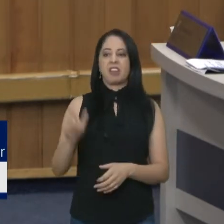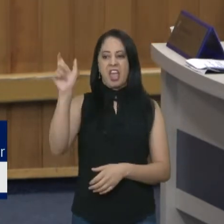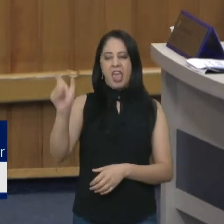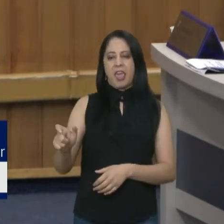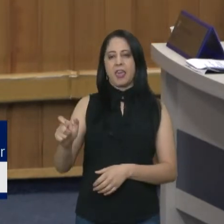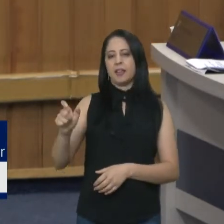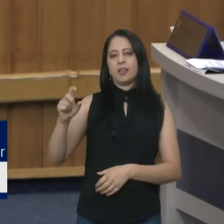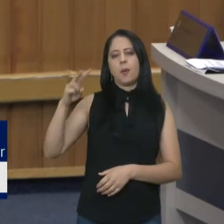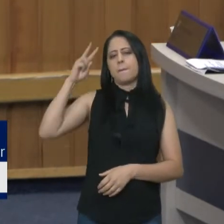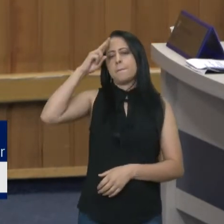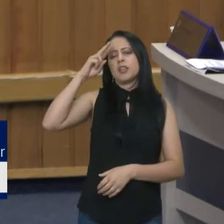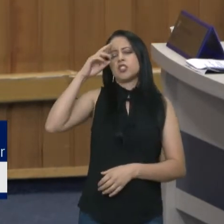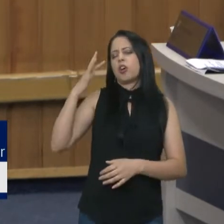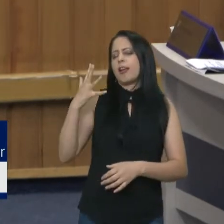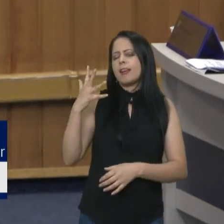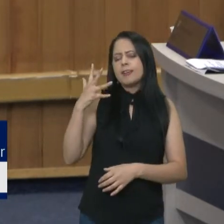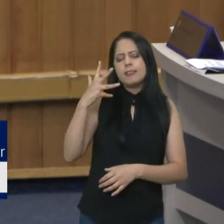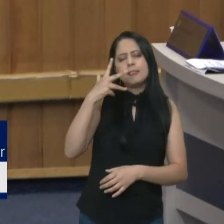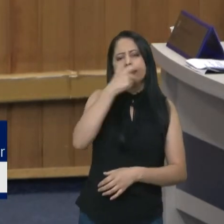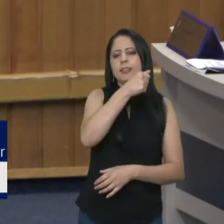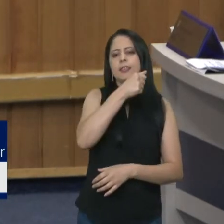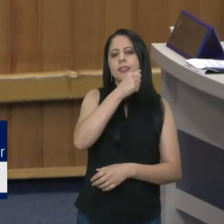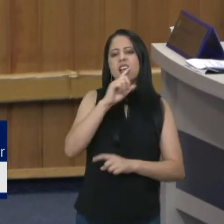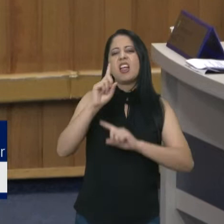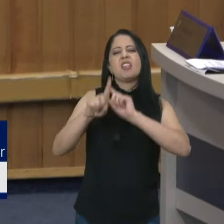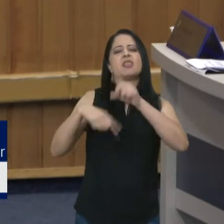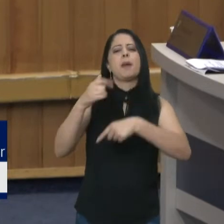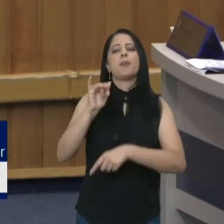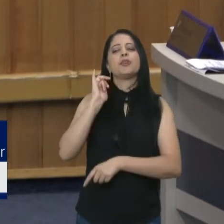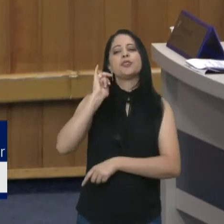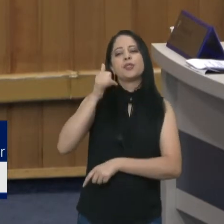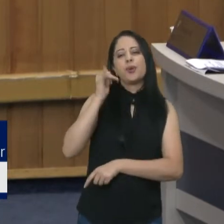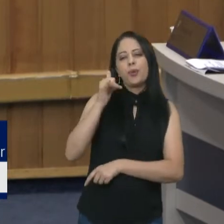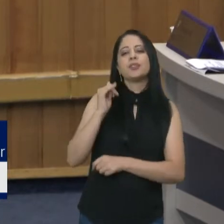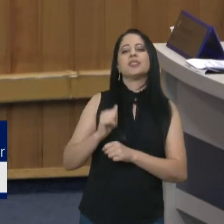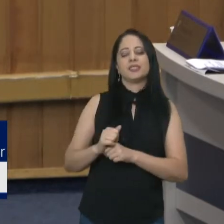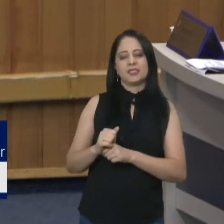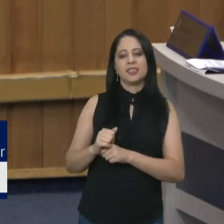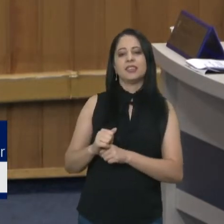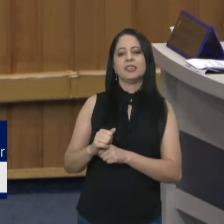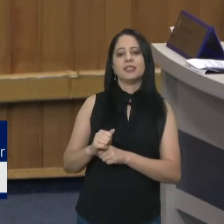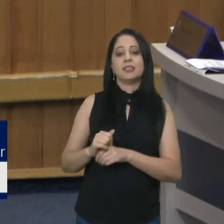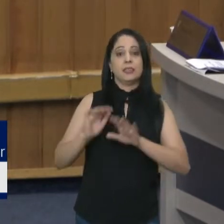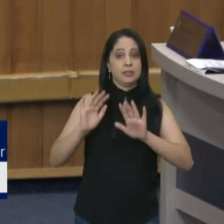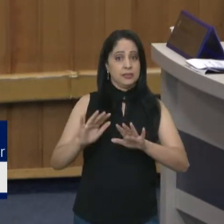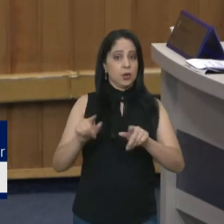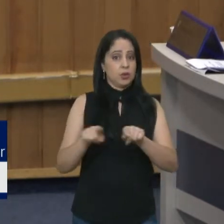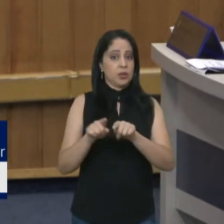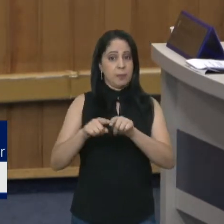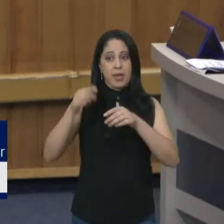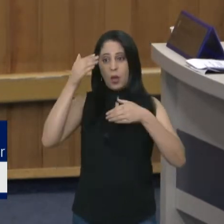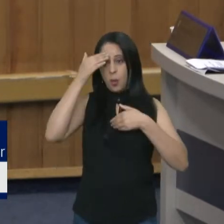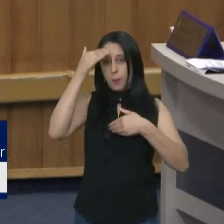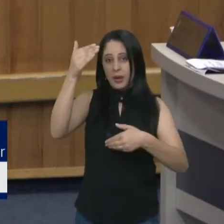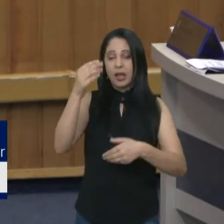na indústria aeronáutica aqui de São José dos Campos, que a gente vai poder contar logo na sua solenidade, senhor Ciro. E agradecer também ao amigo Ferreira Leite, que me